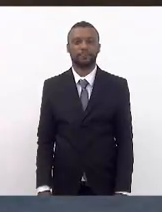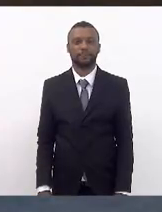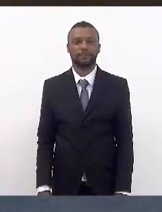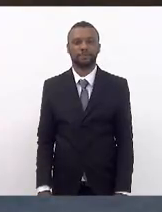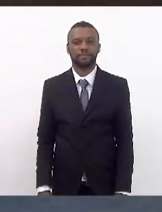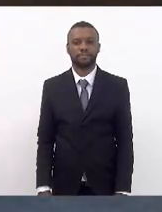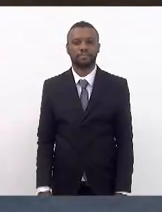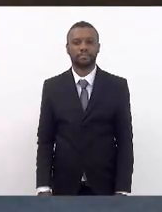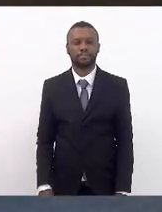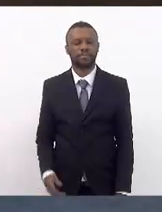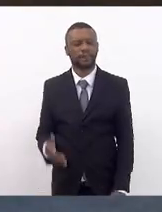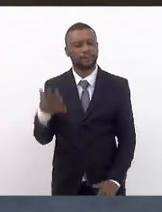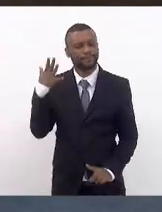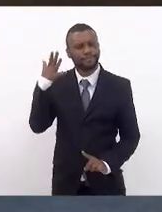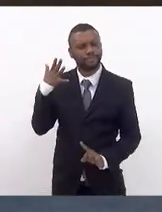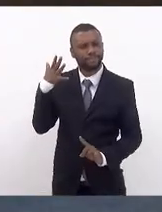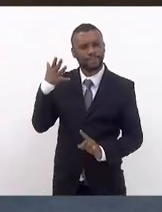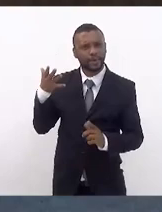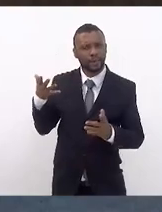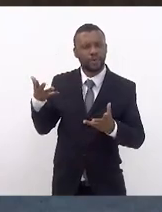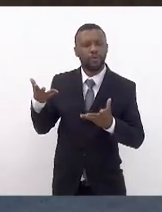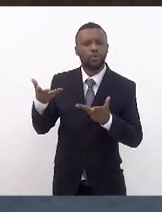Que bela fala, né?